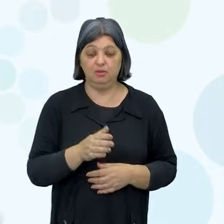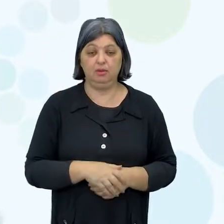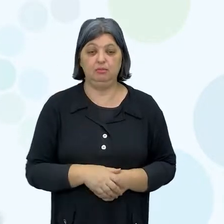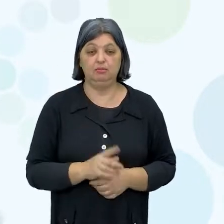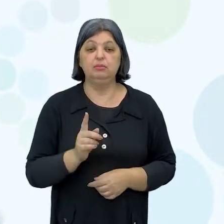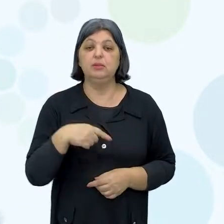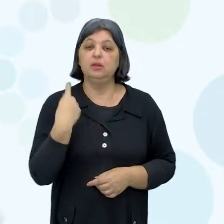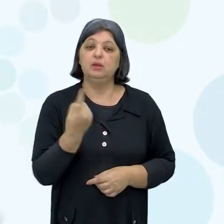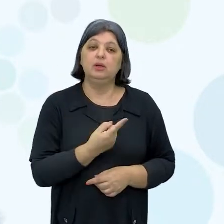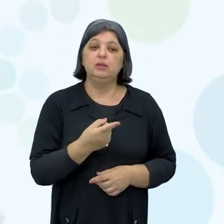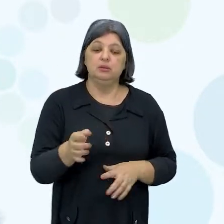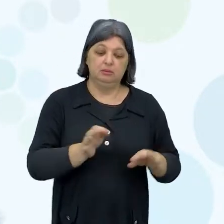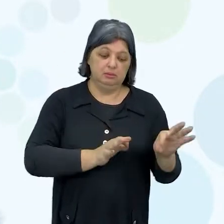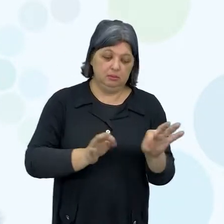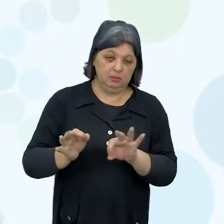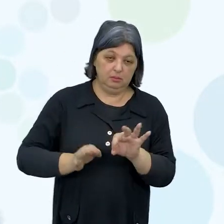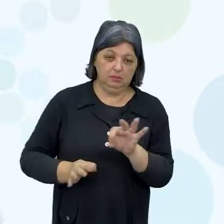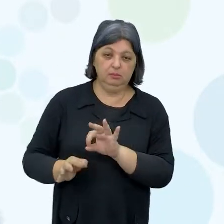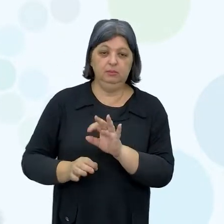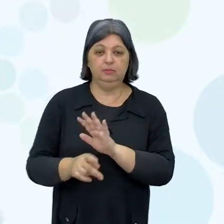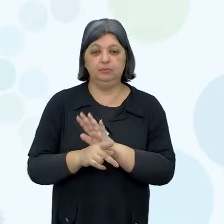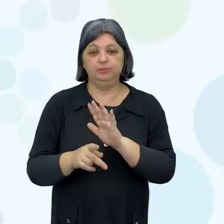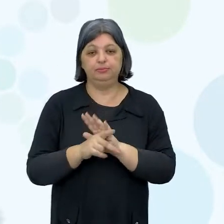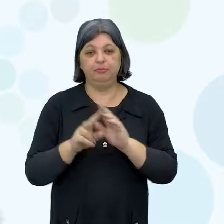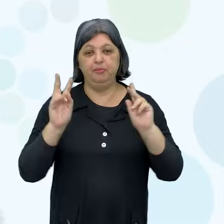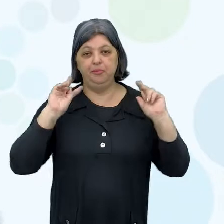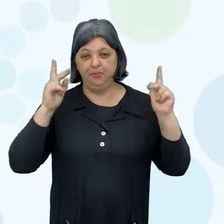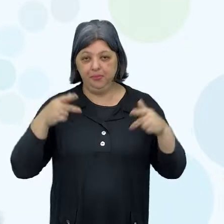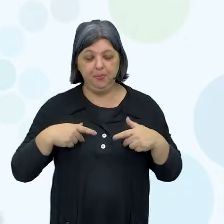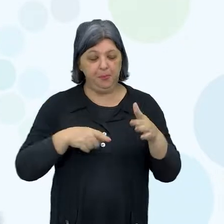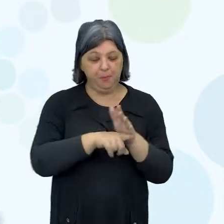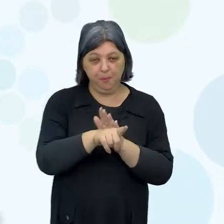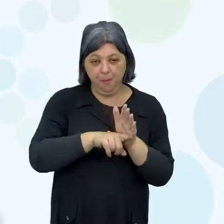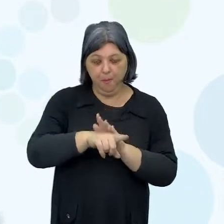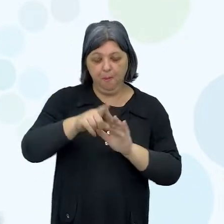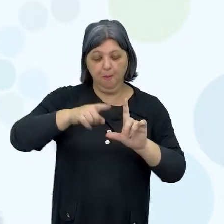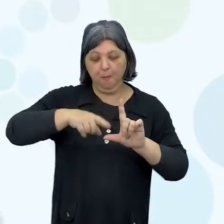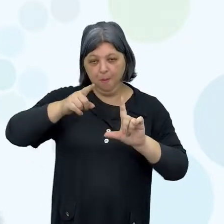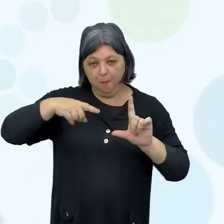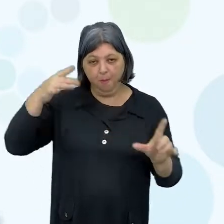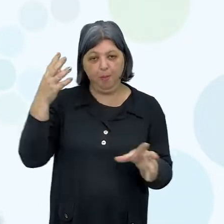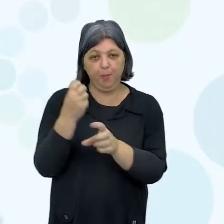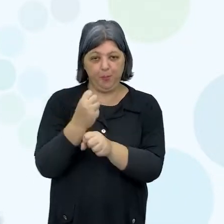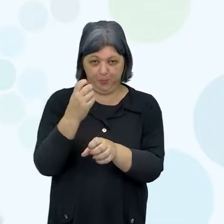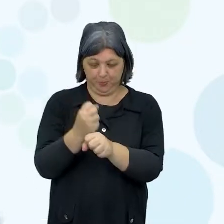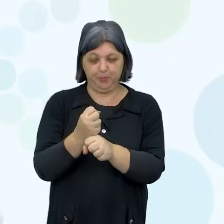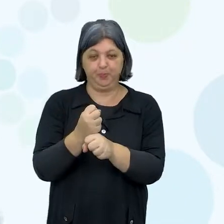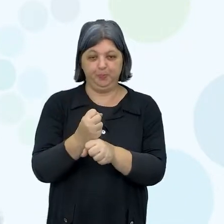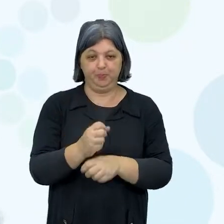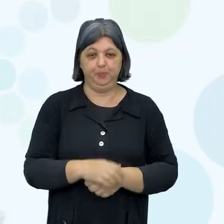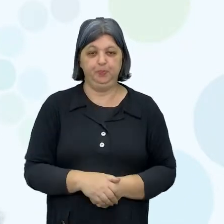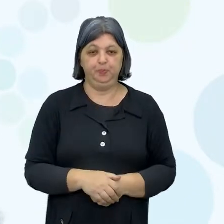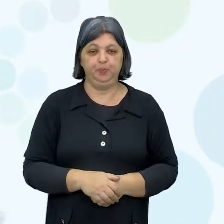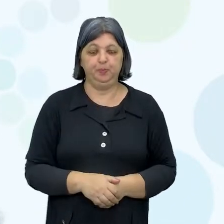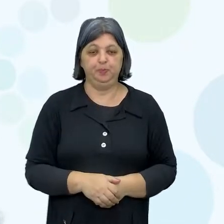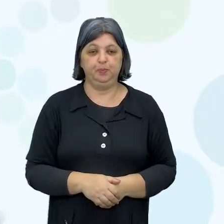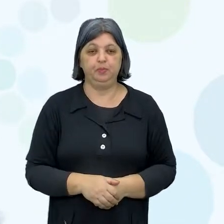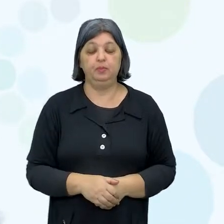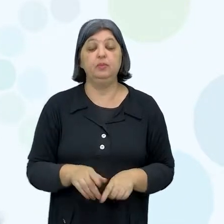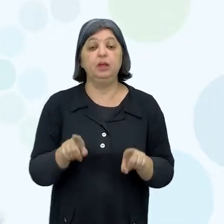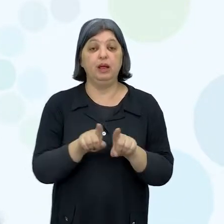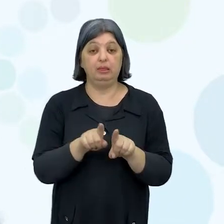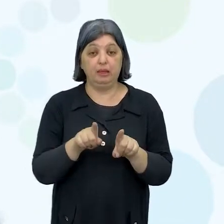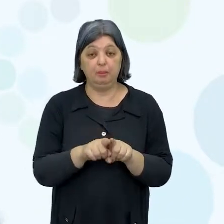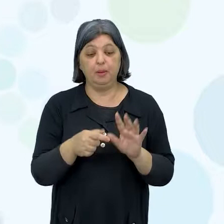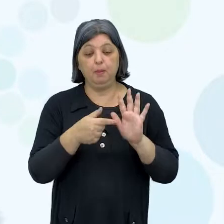procuramos aqui humanizar estatísticas, contas, dados numéricos, mostrando que